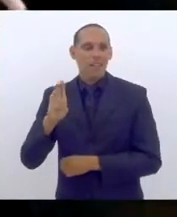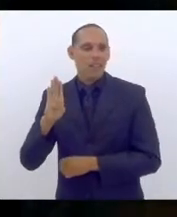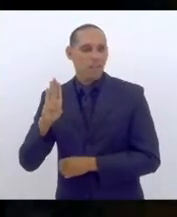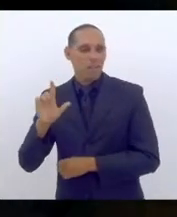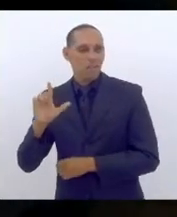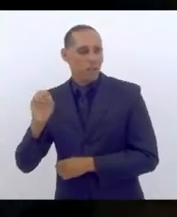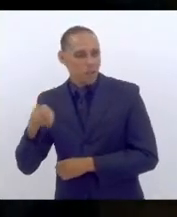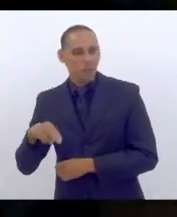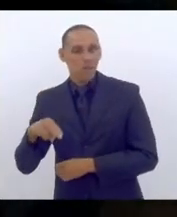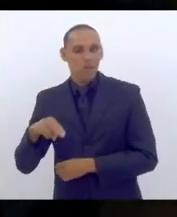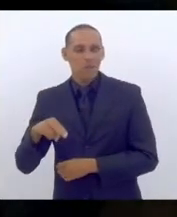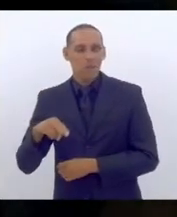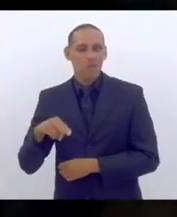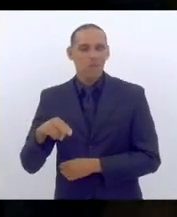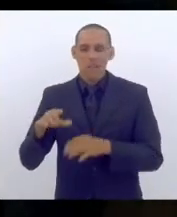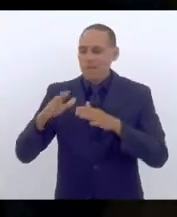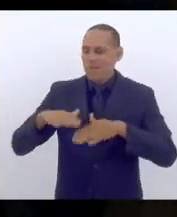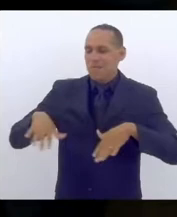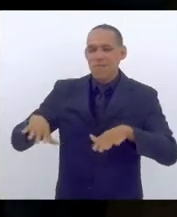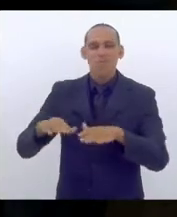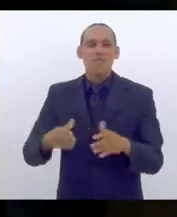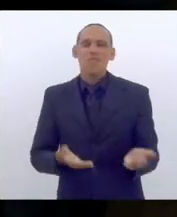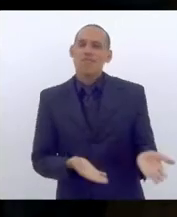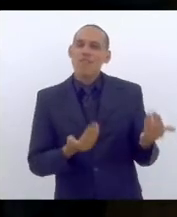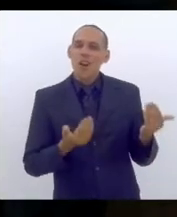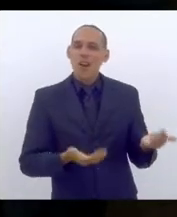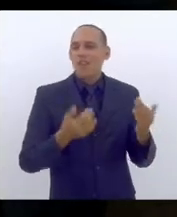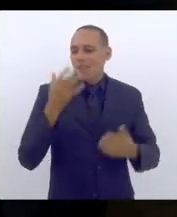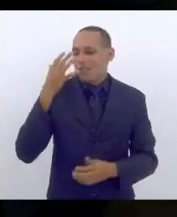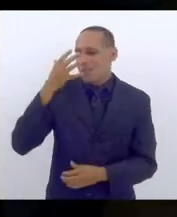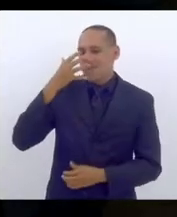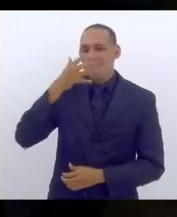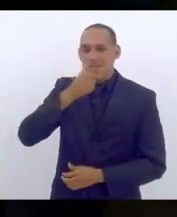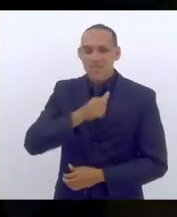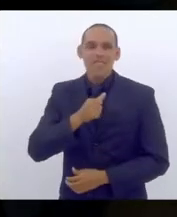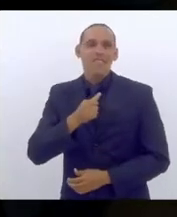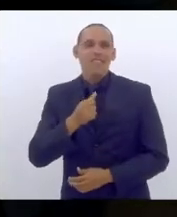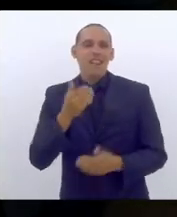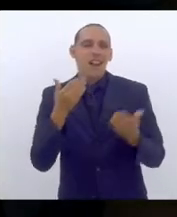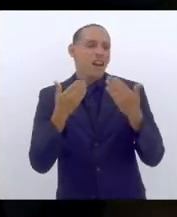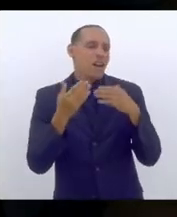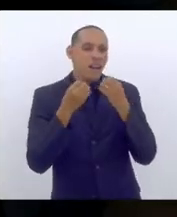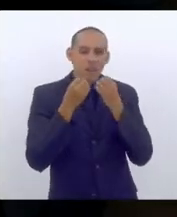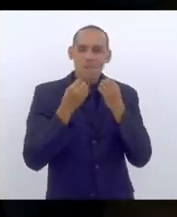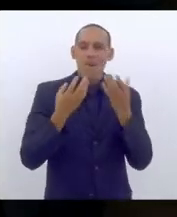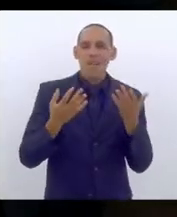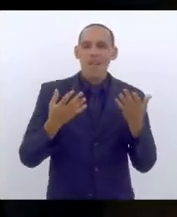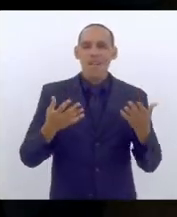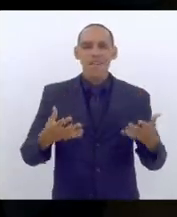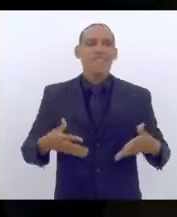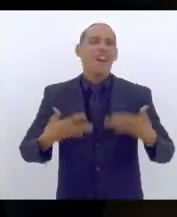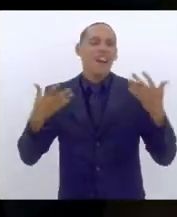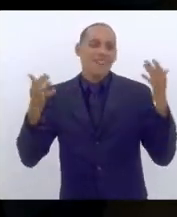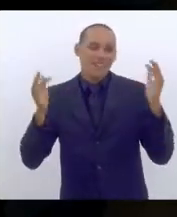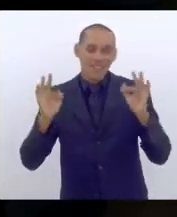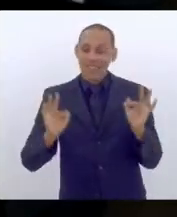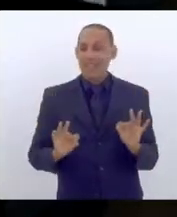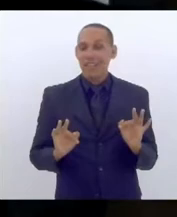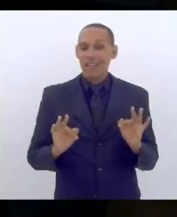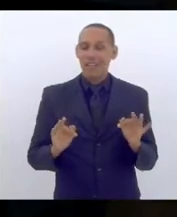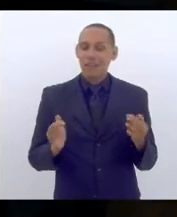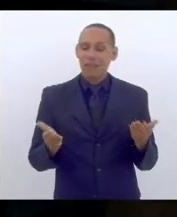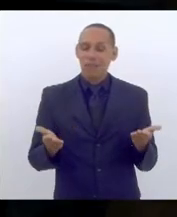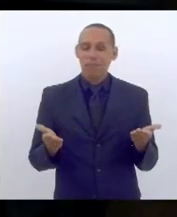moçada gente bonita boa conversa alegria felicidade enfim de maneira